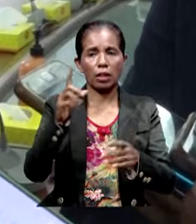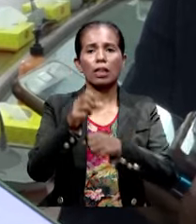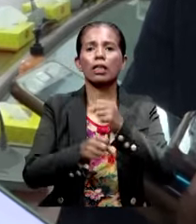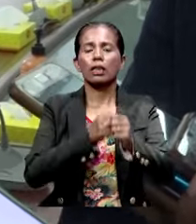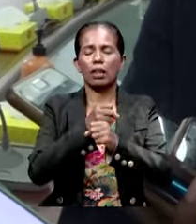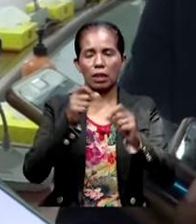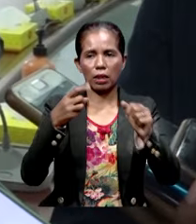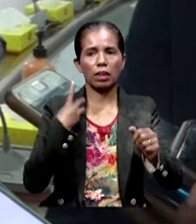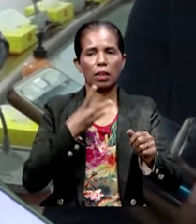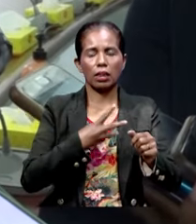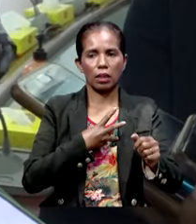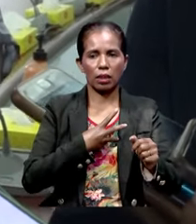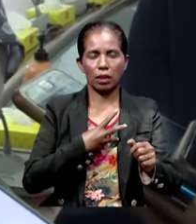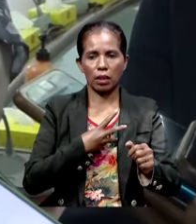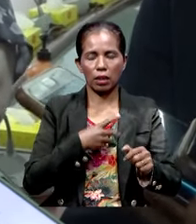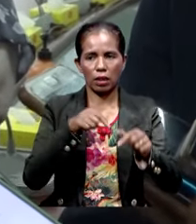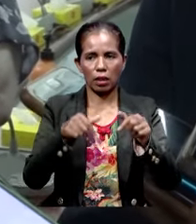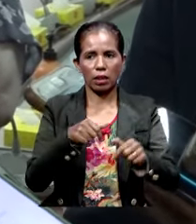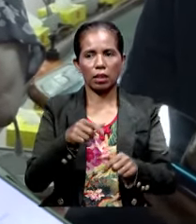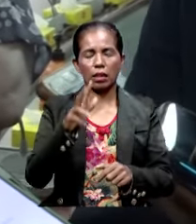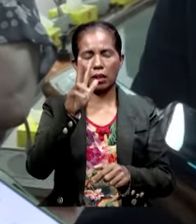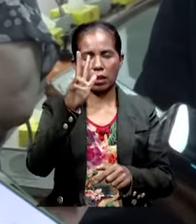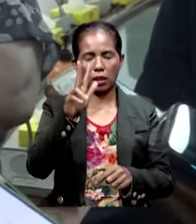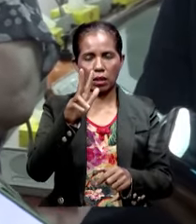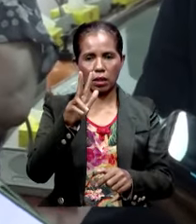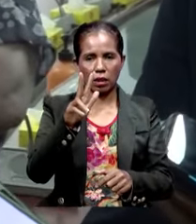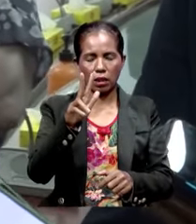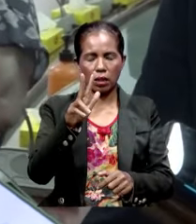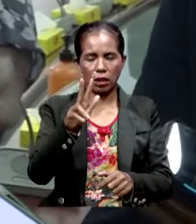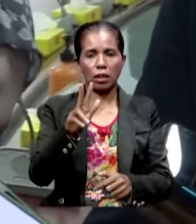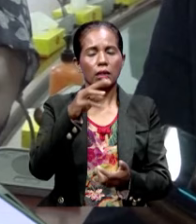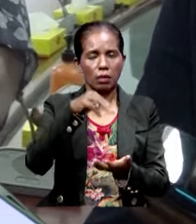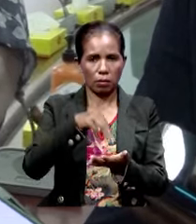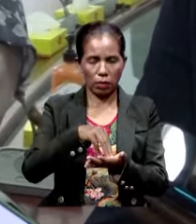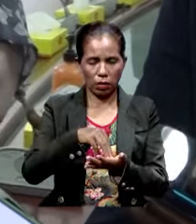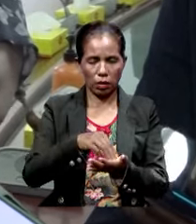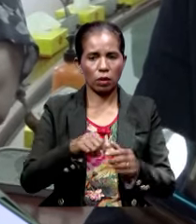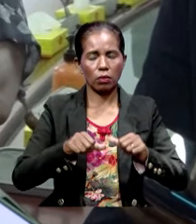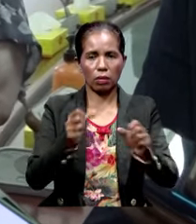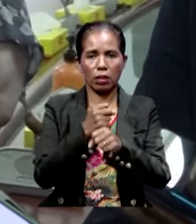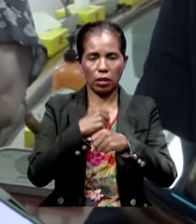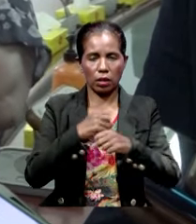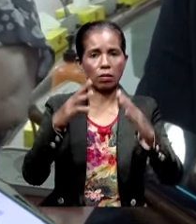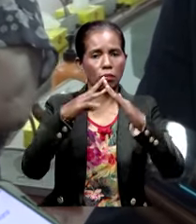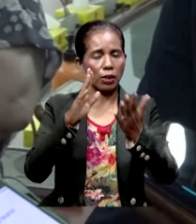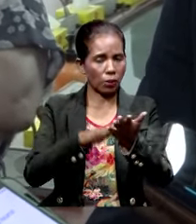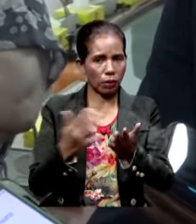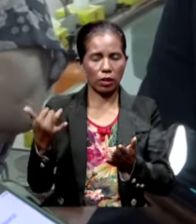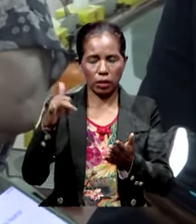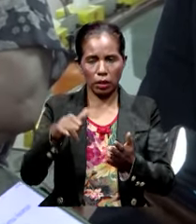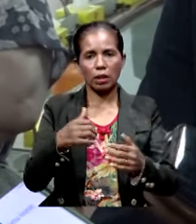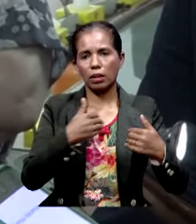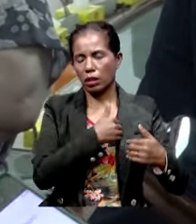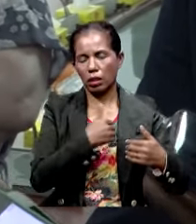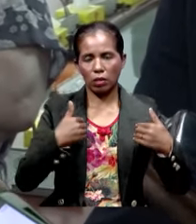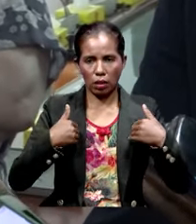e também ia por volta de 3 milhões e tal, a tu continua, a escola ser bem, mas se dá o que ia. Mais bem, tinha ainda nem, se